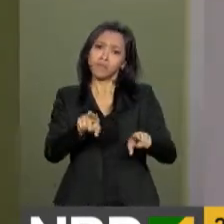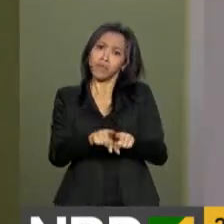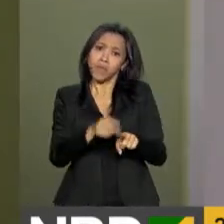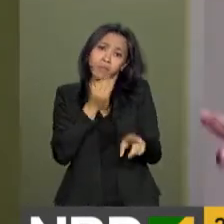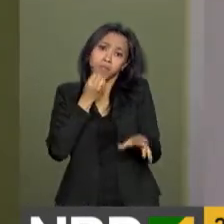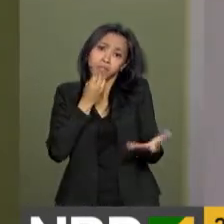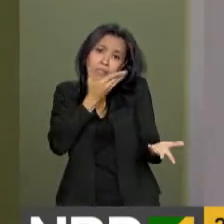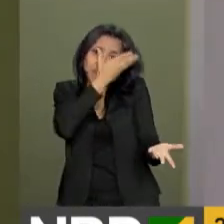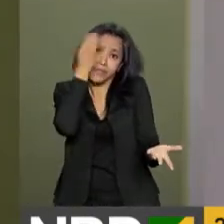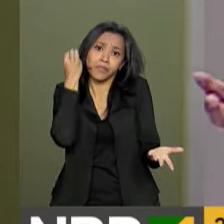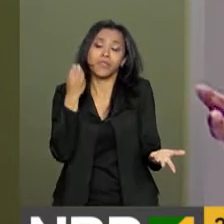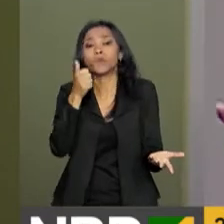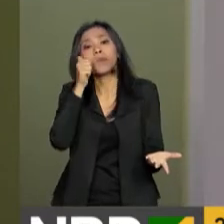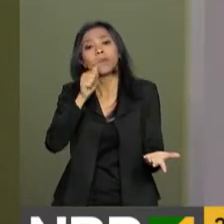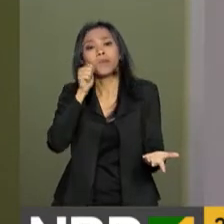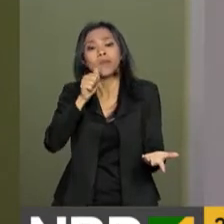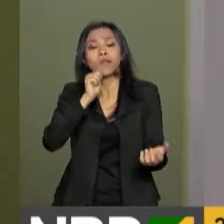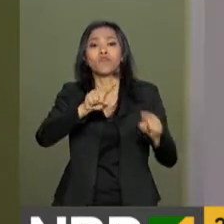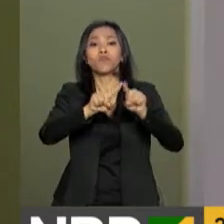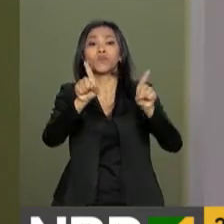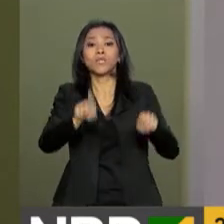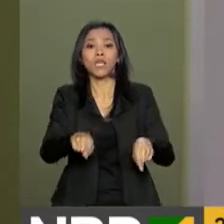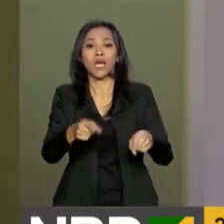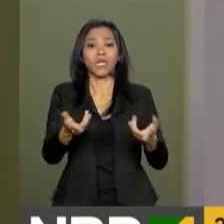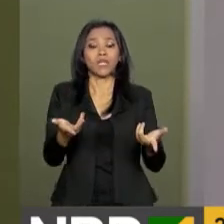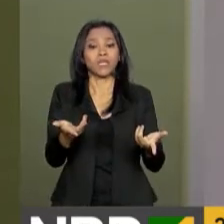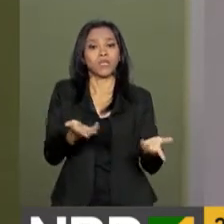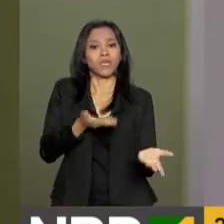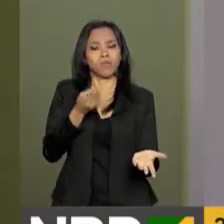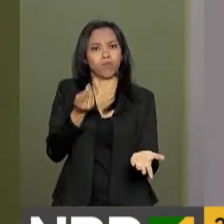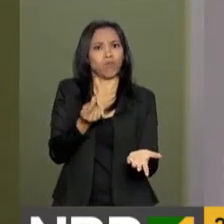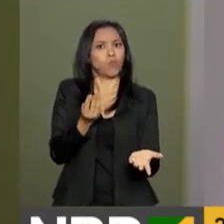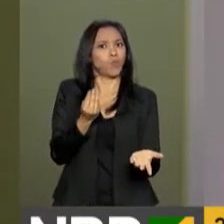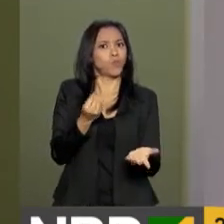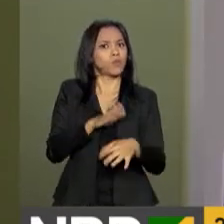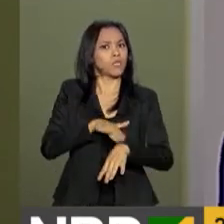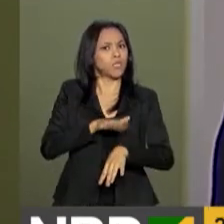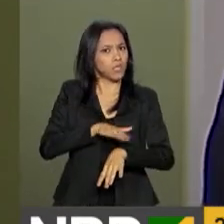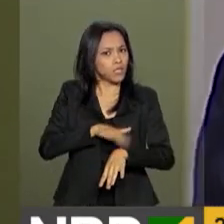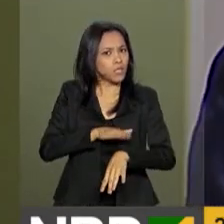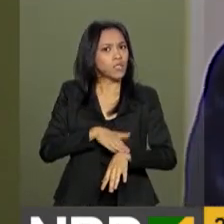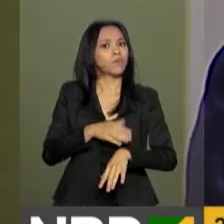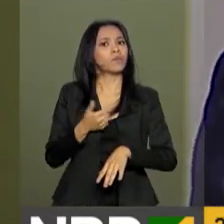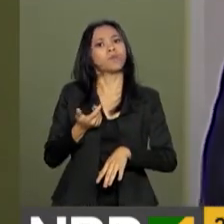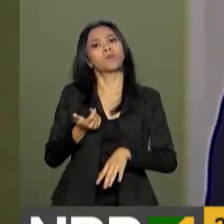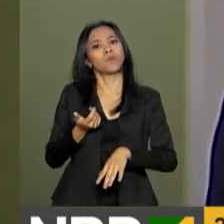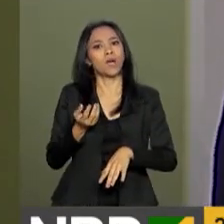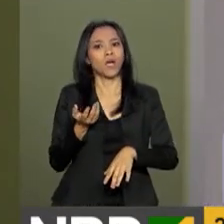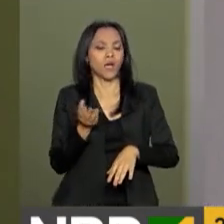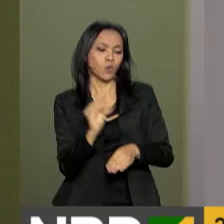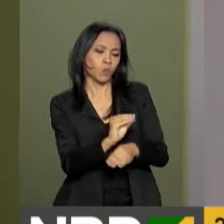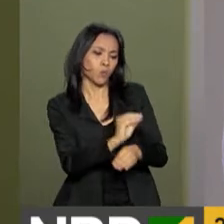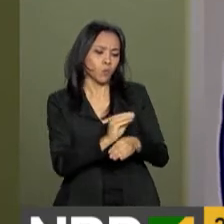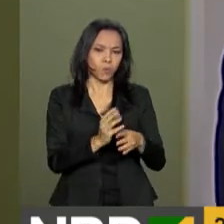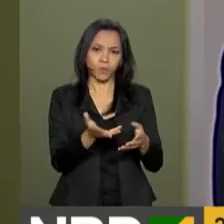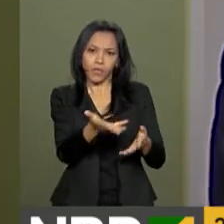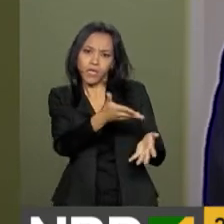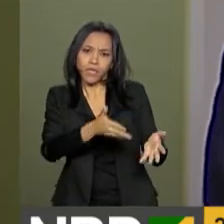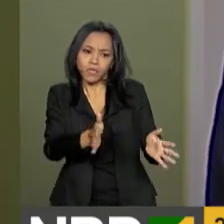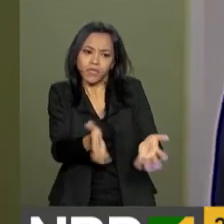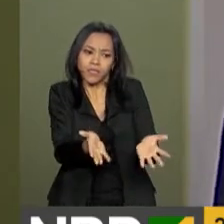da funcionária que certa e seguramente é muito tempo dedicou a acolher e incentivar